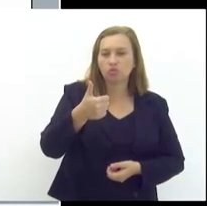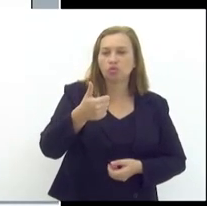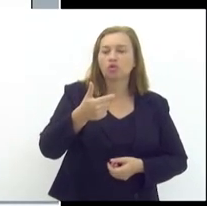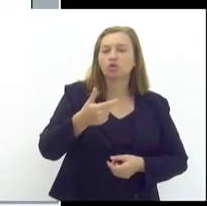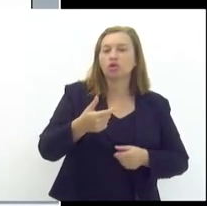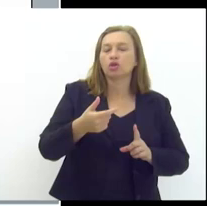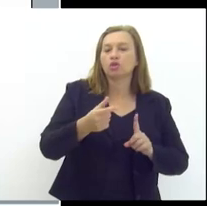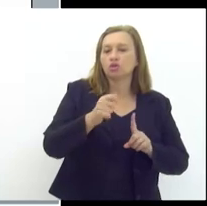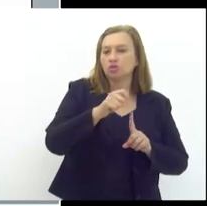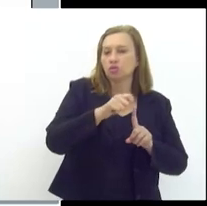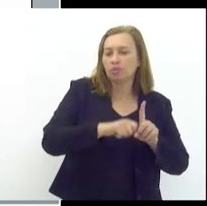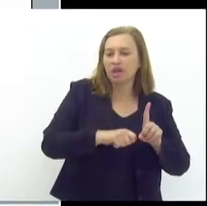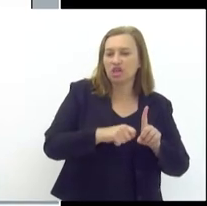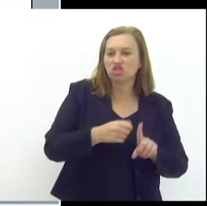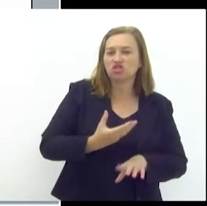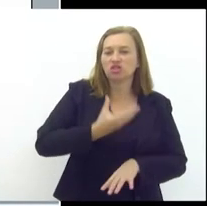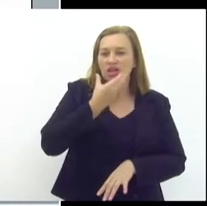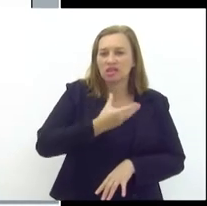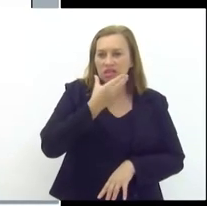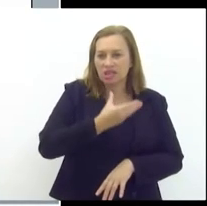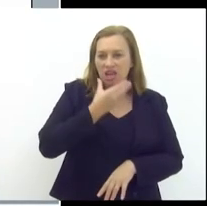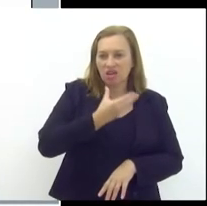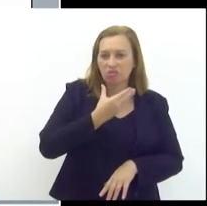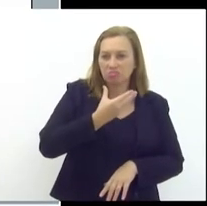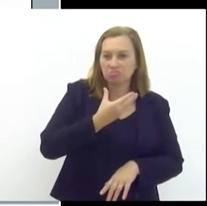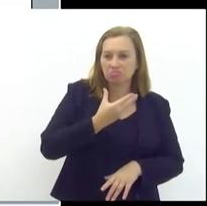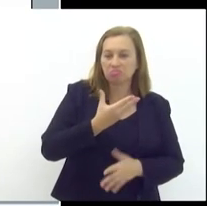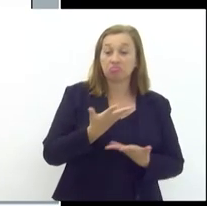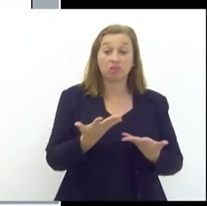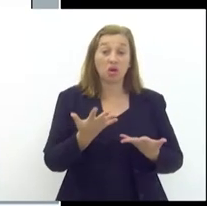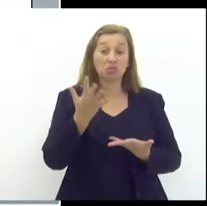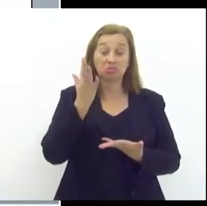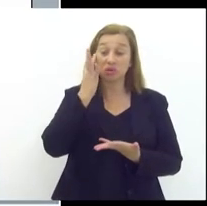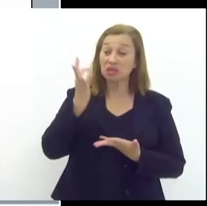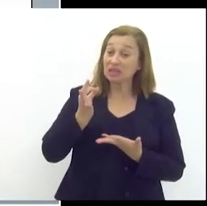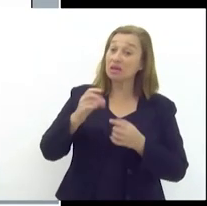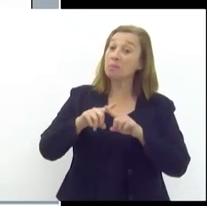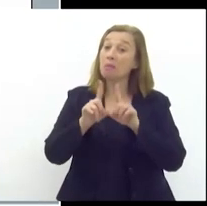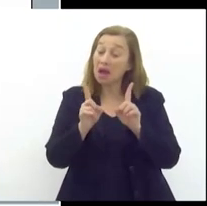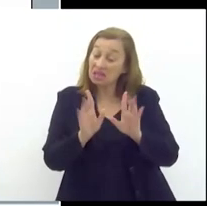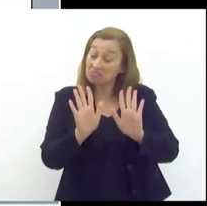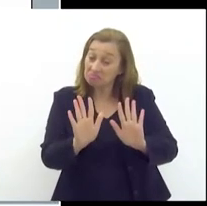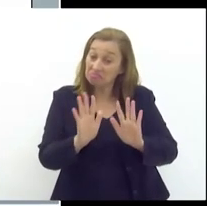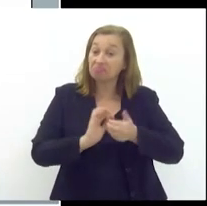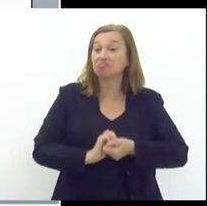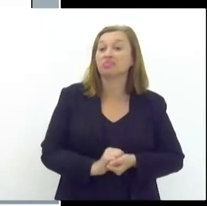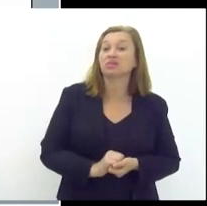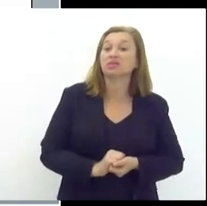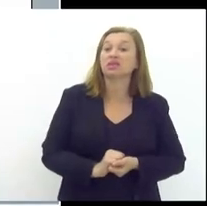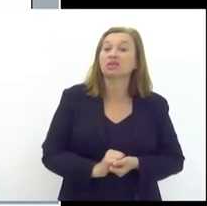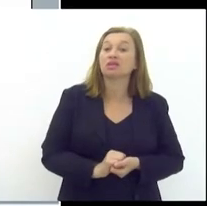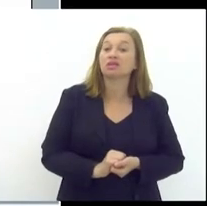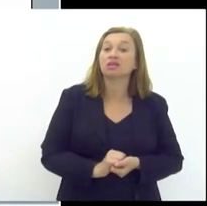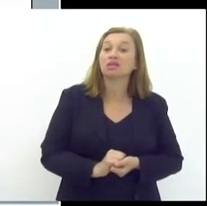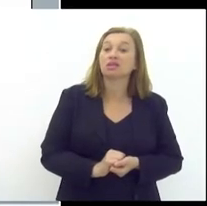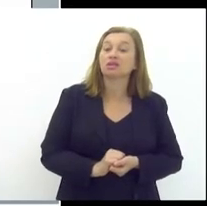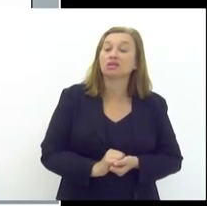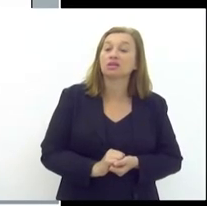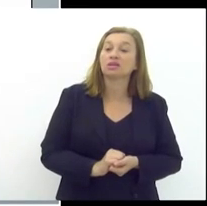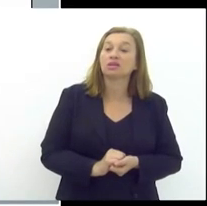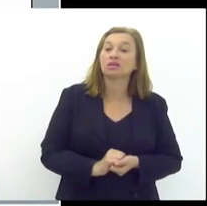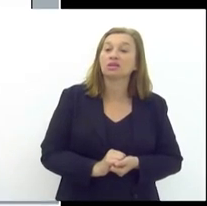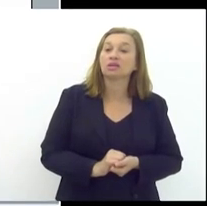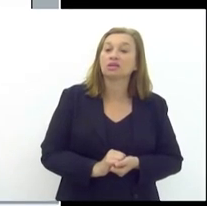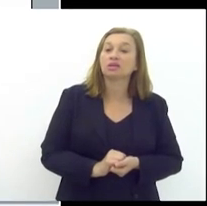eu não entendi porque 31 não entramos nesse mérito porque a Rigor essa